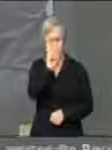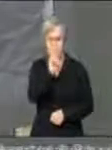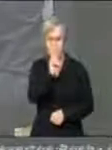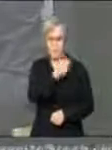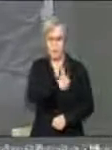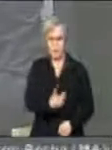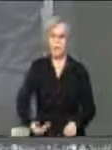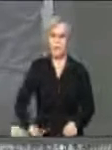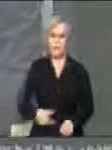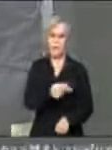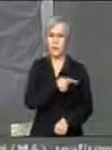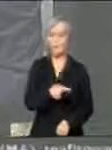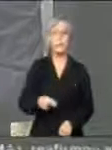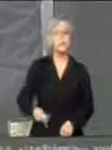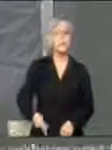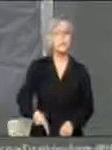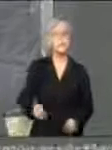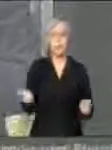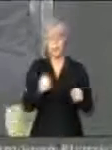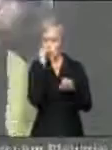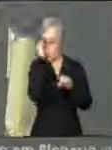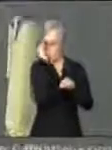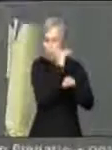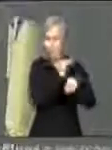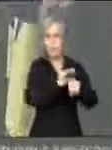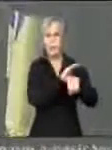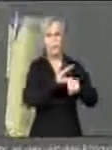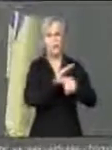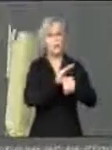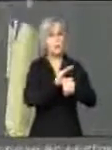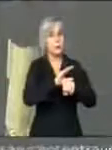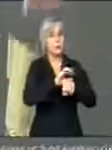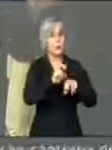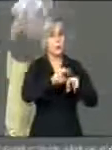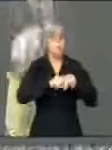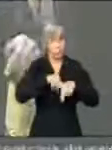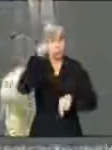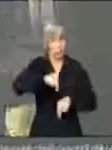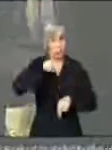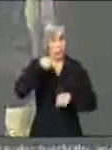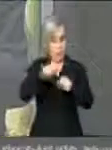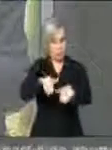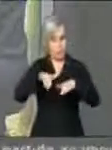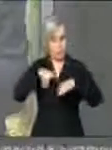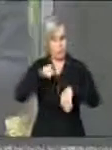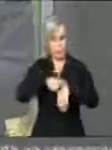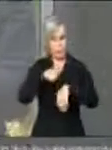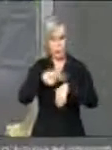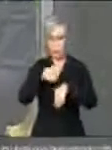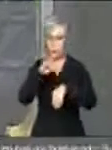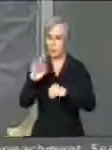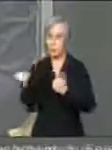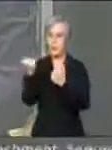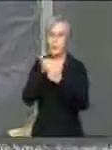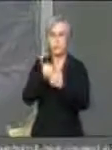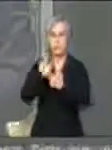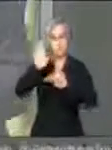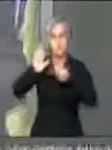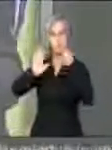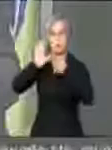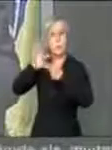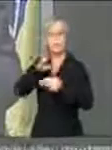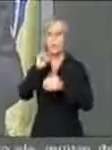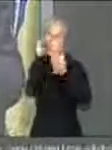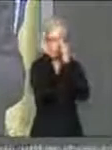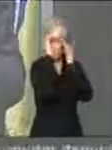para que cumpra a Constituição que jurou perante este plenário. Se não agirmos dessa